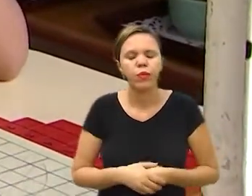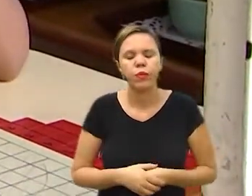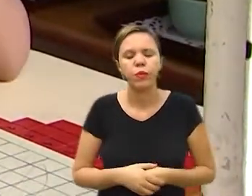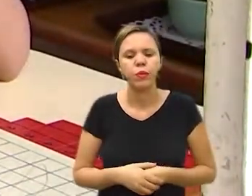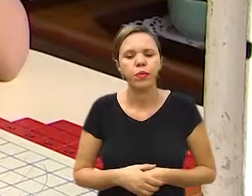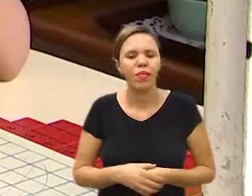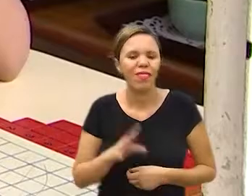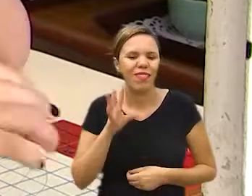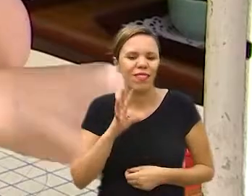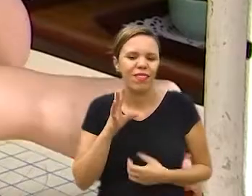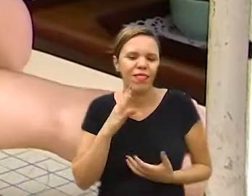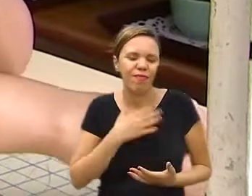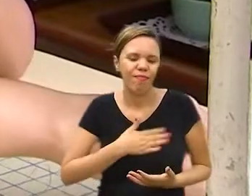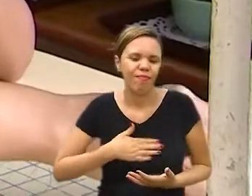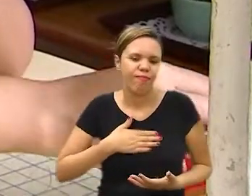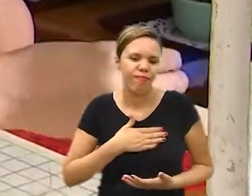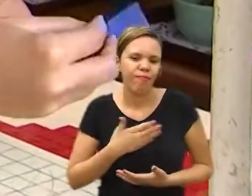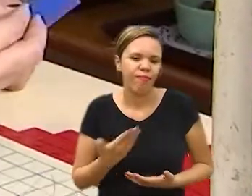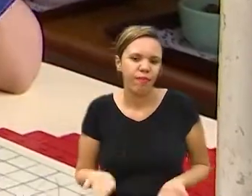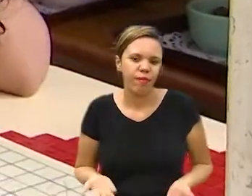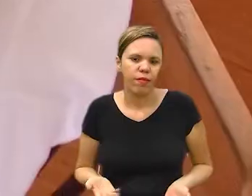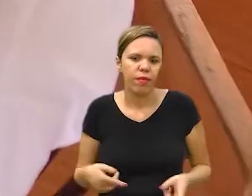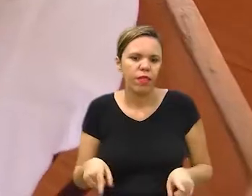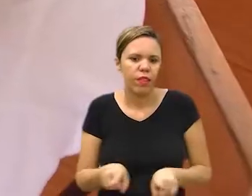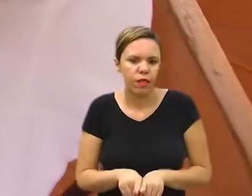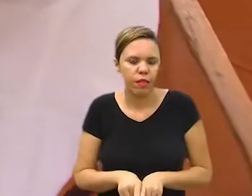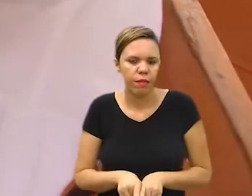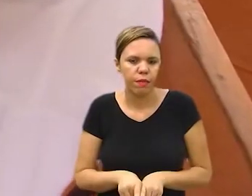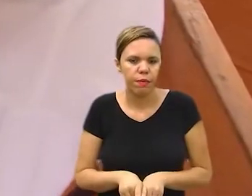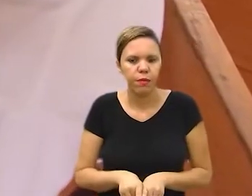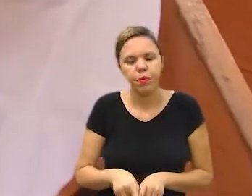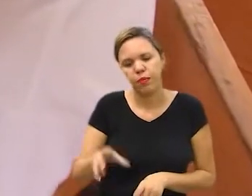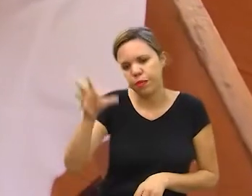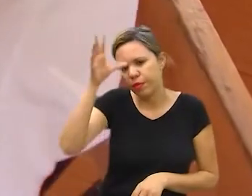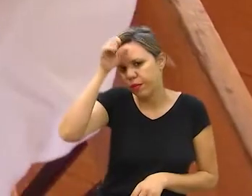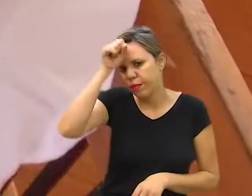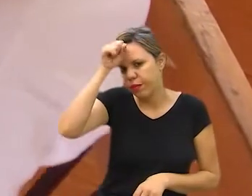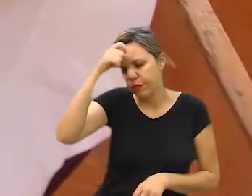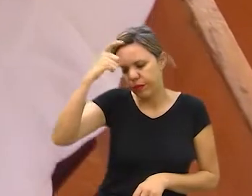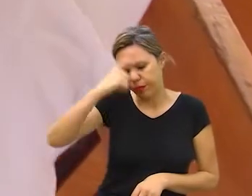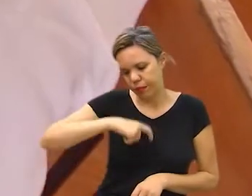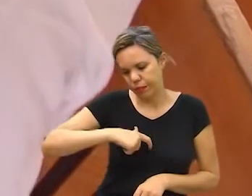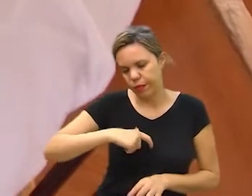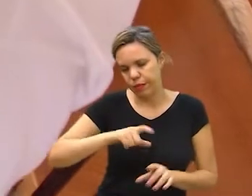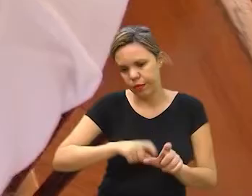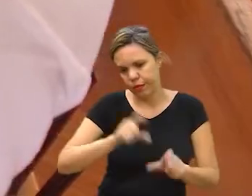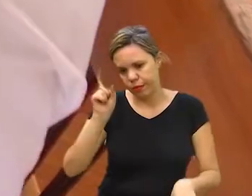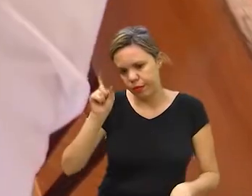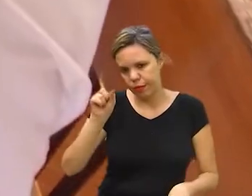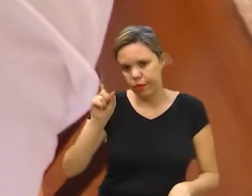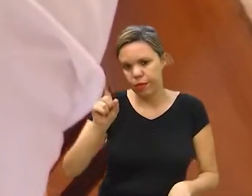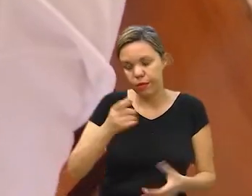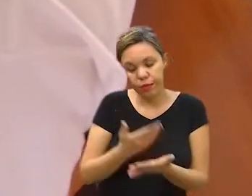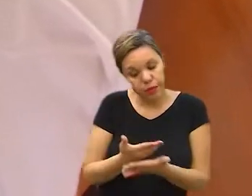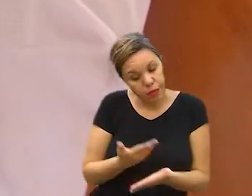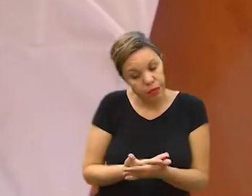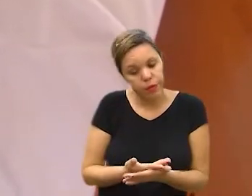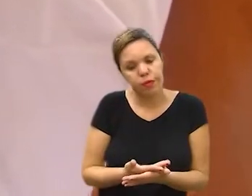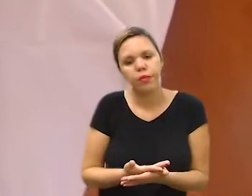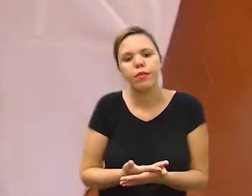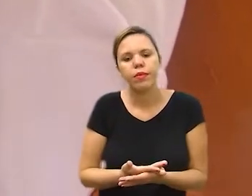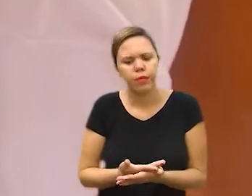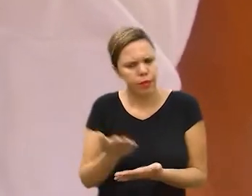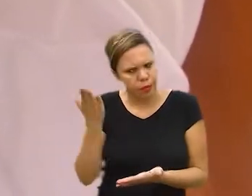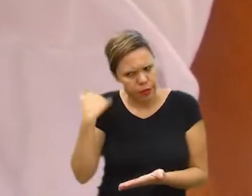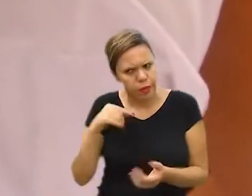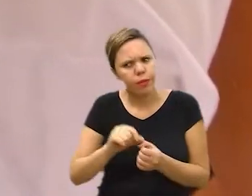é muito legal, é gostoso. Ele também aprende a ser autônomo na aprendizagem. Então ele sabe fazer